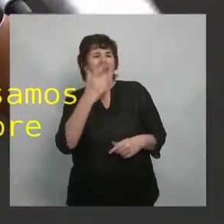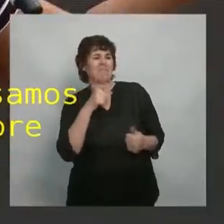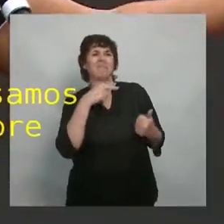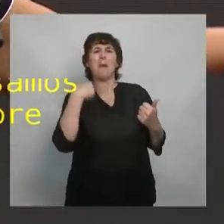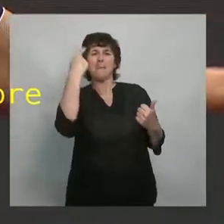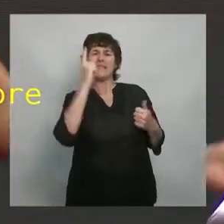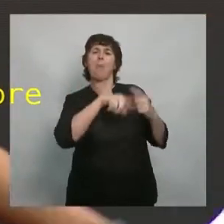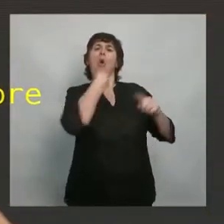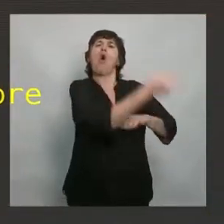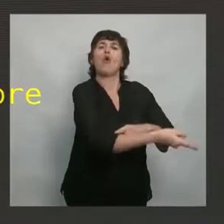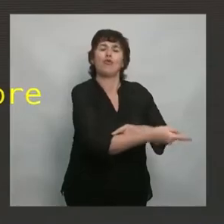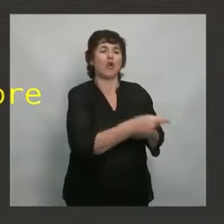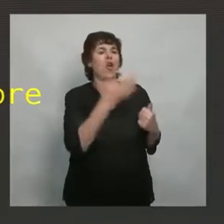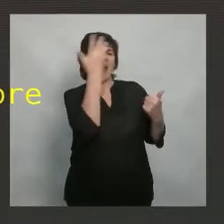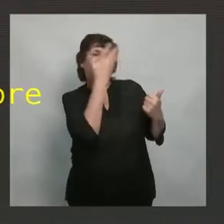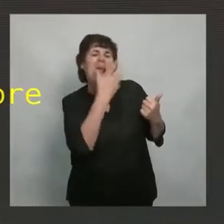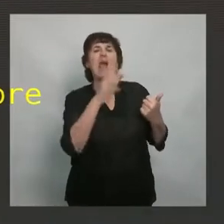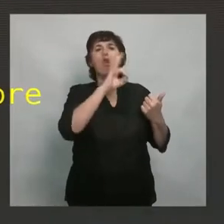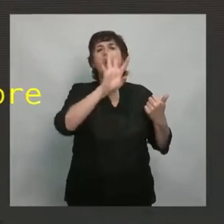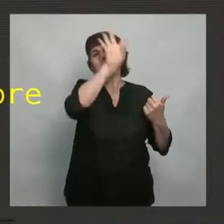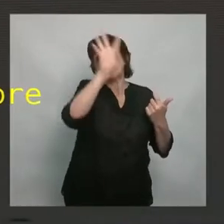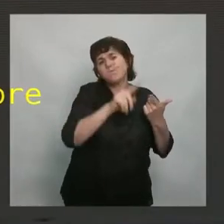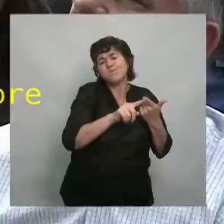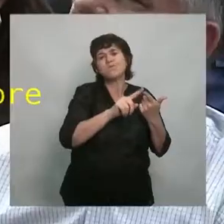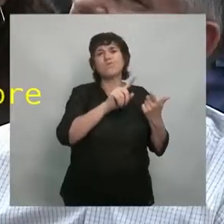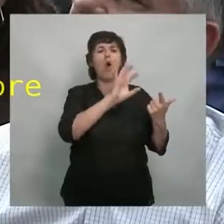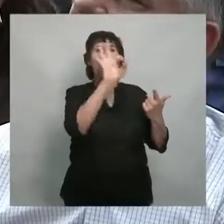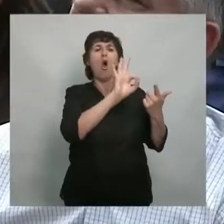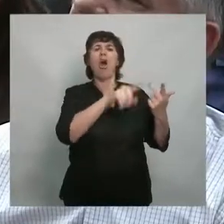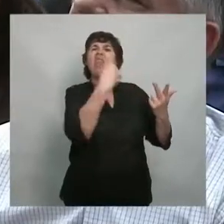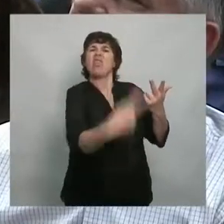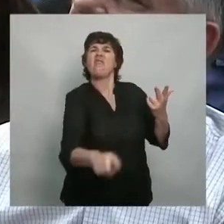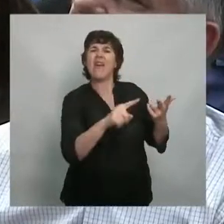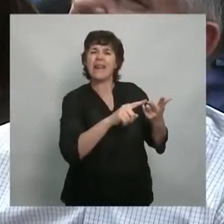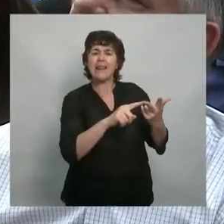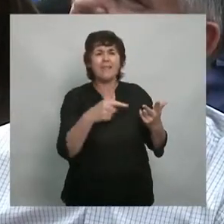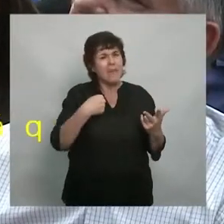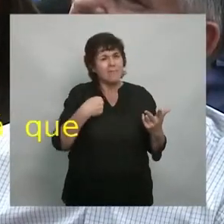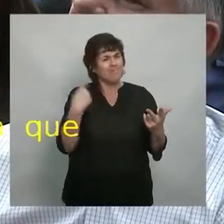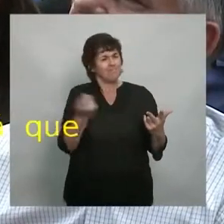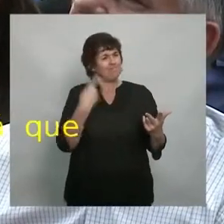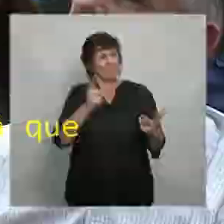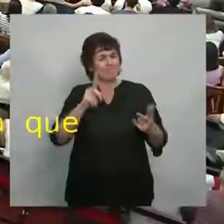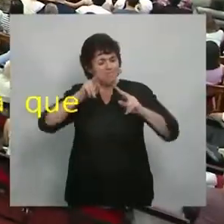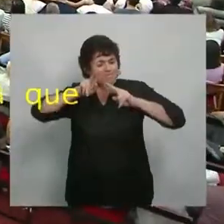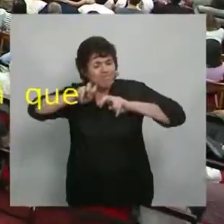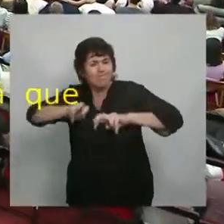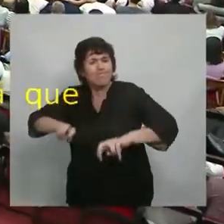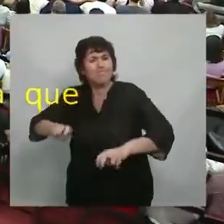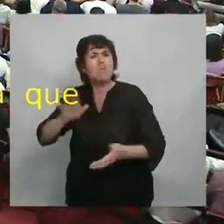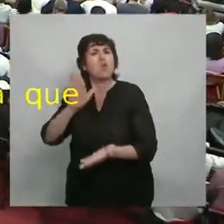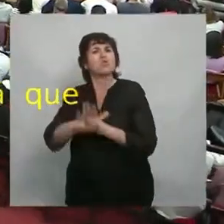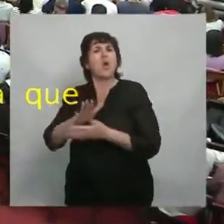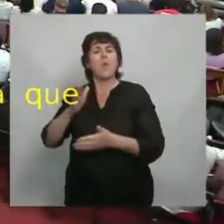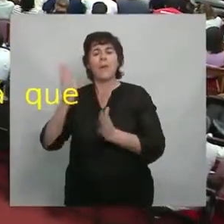o diferente? Será que nós não indagamos uma branquitude que se pensa universal? E uma série